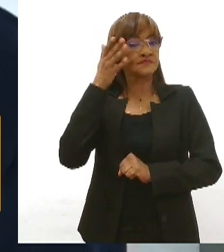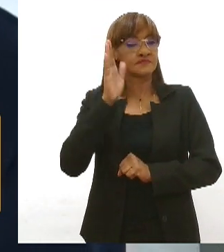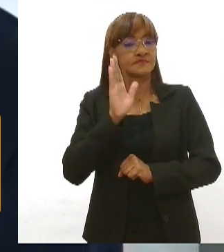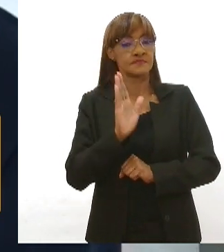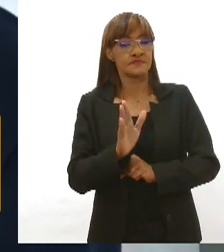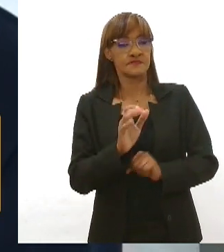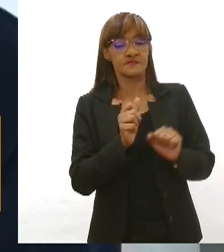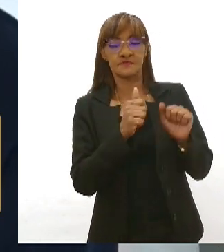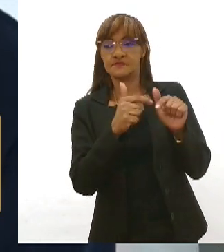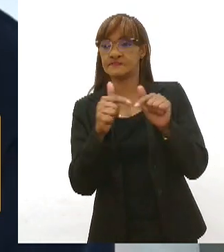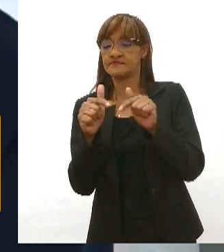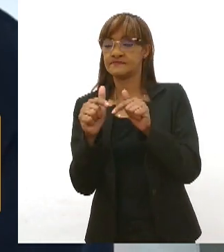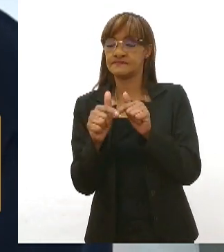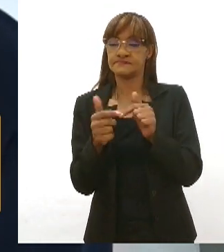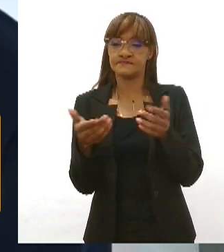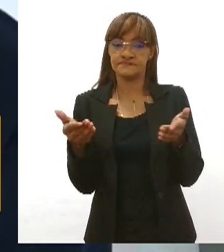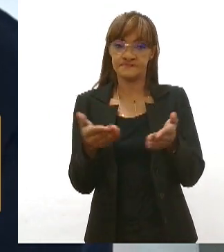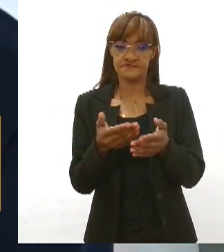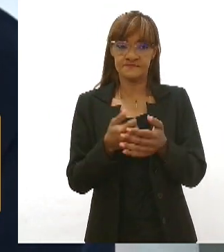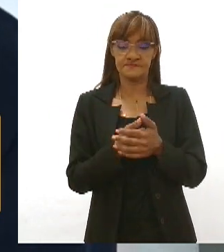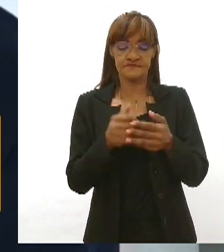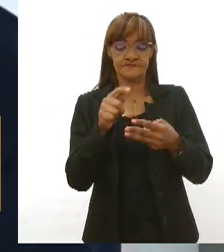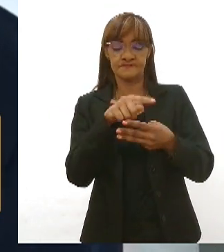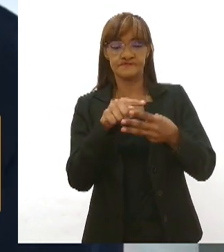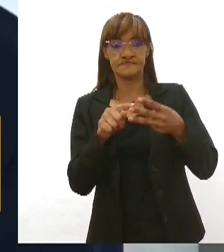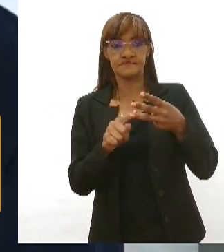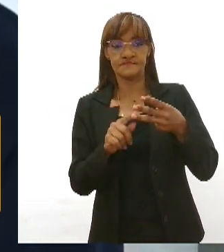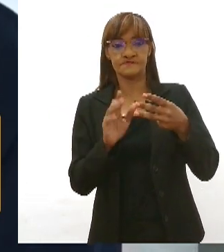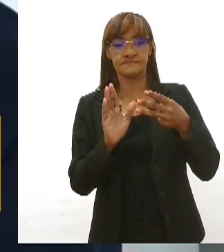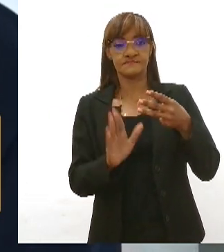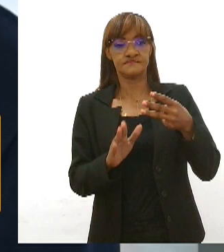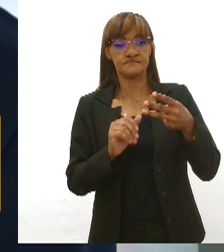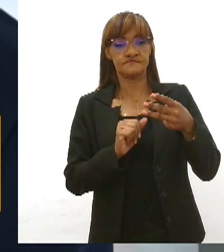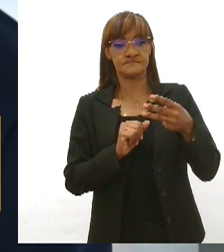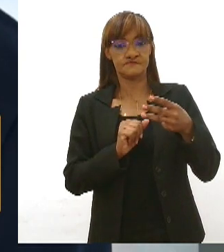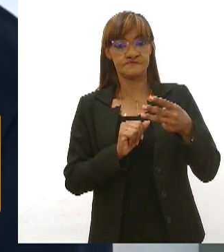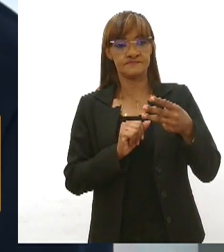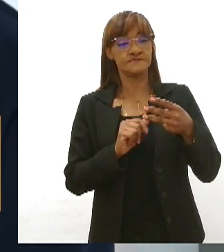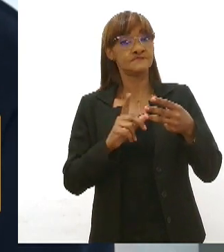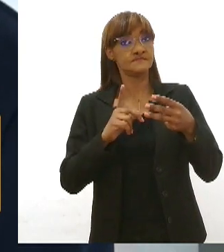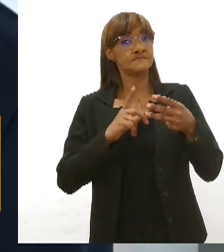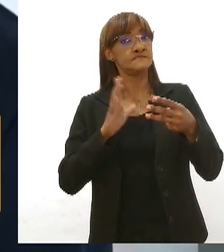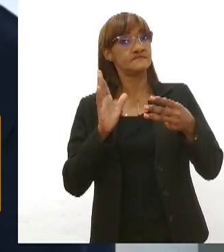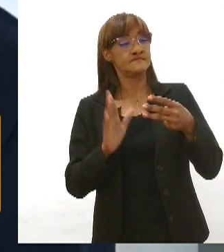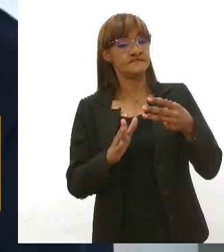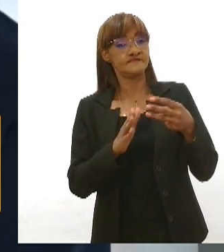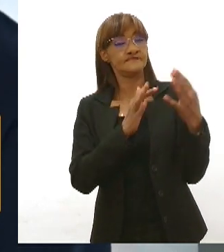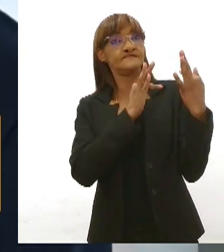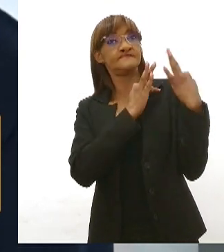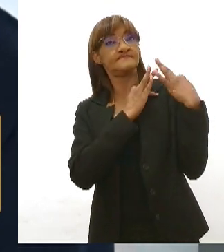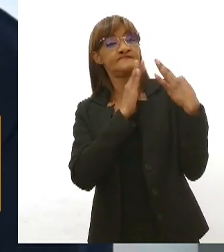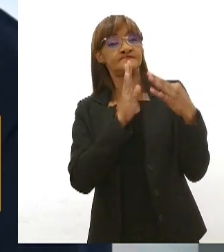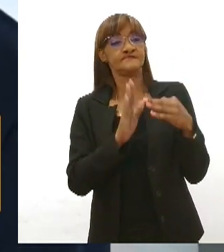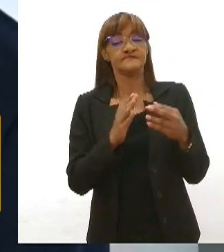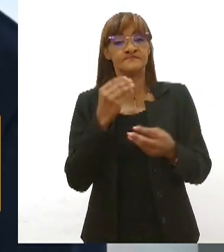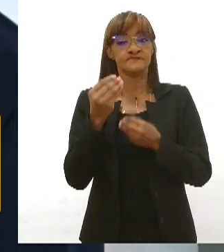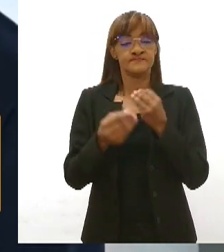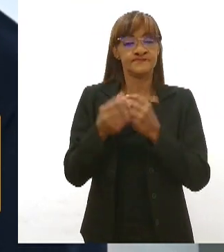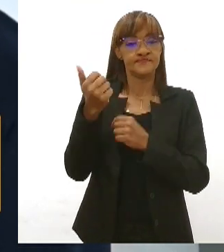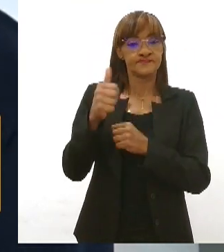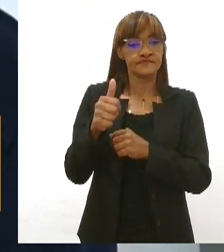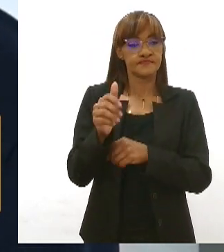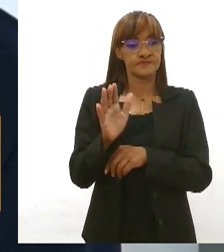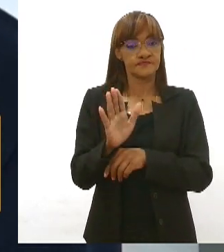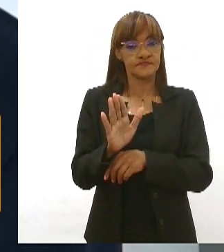desses 47, os três melhores serão premiados por uma comissão julgadora. E na sexta-feira a gente se encerra